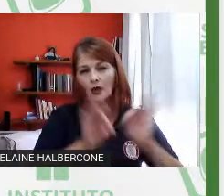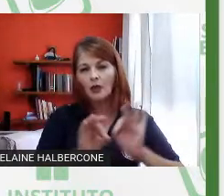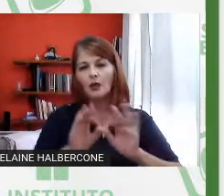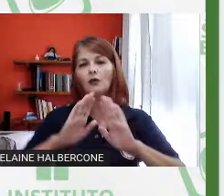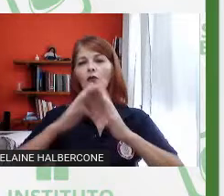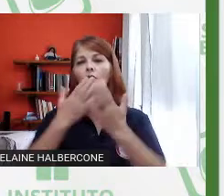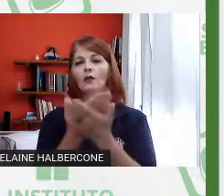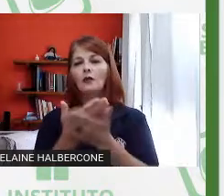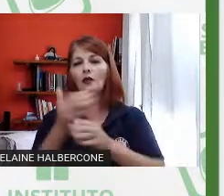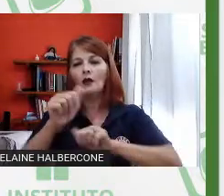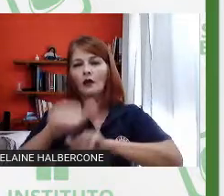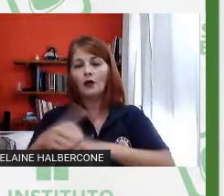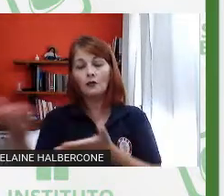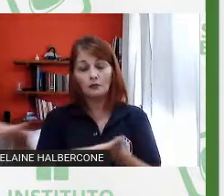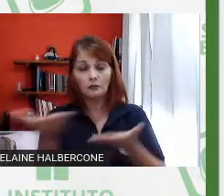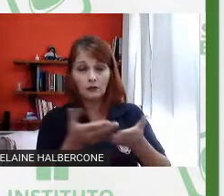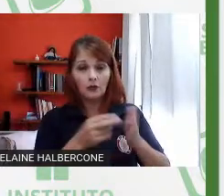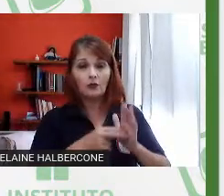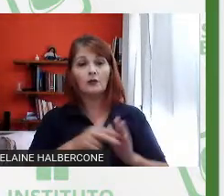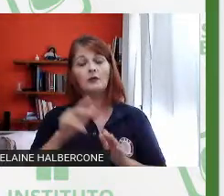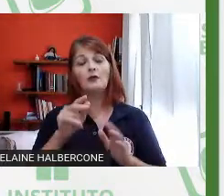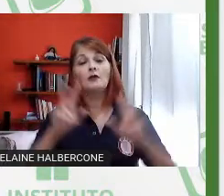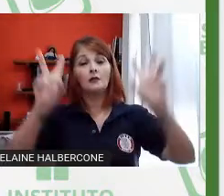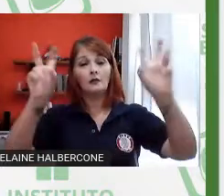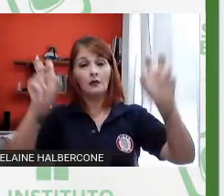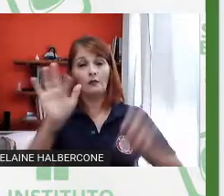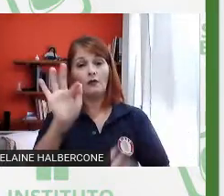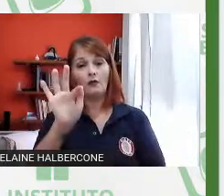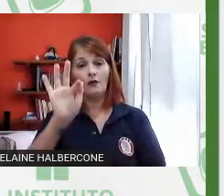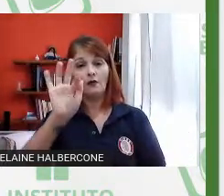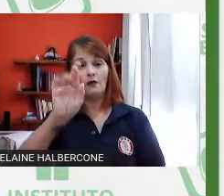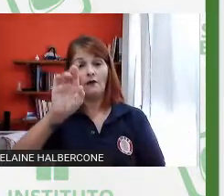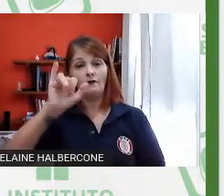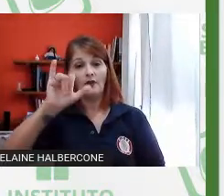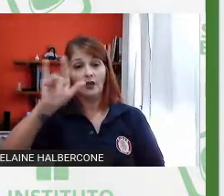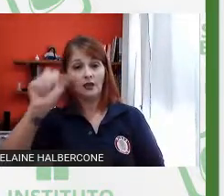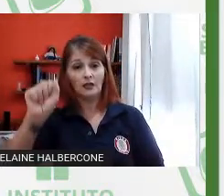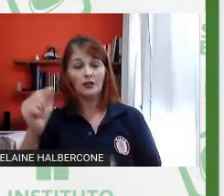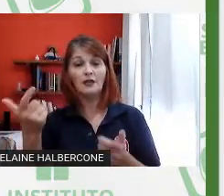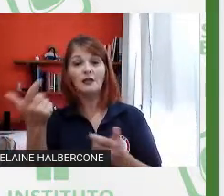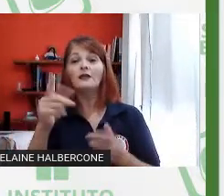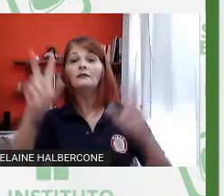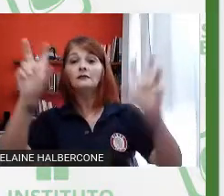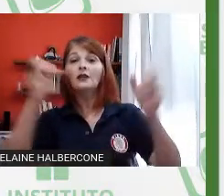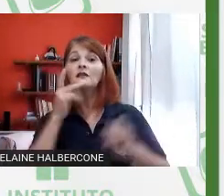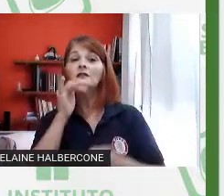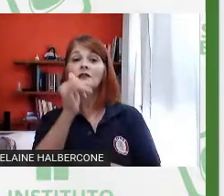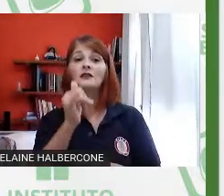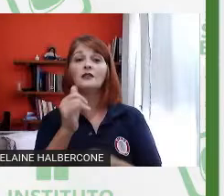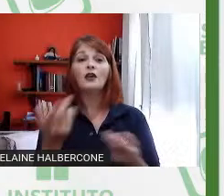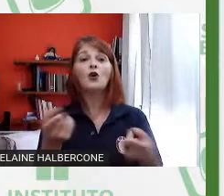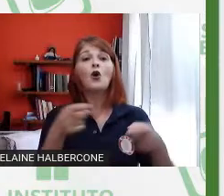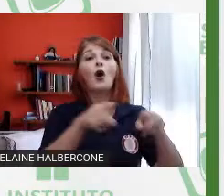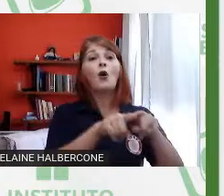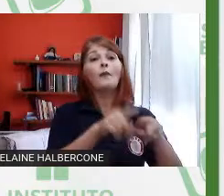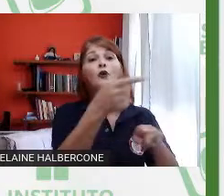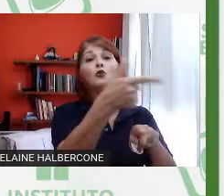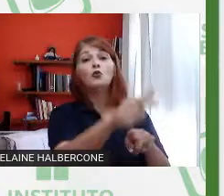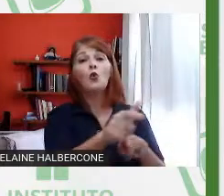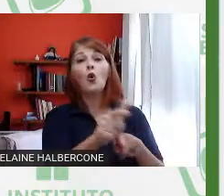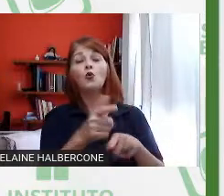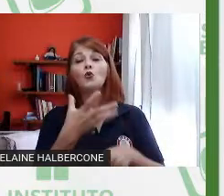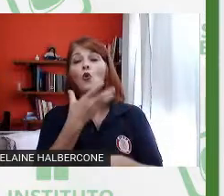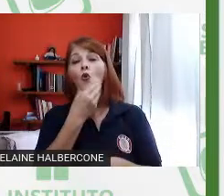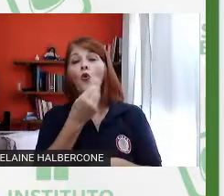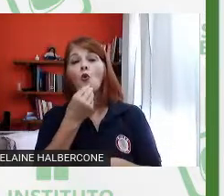trouxe uma citação aqui de Freitas, que ele diz o seguinte: que sem o outro, ele, o homem, não mergulha em si, não penetra na